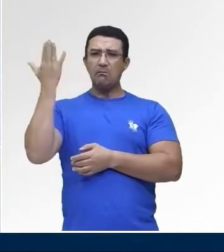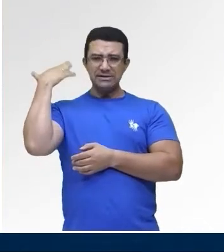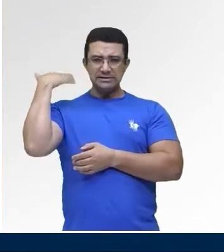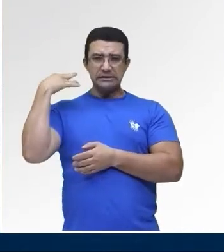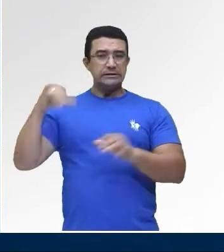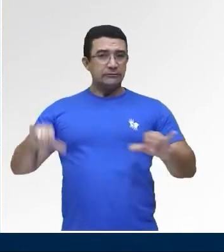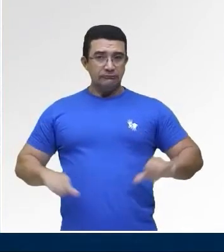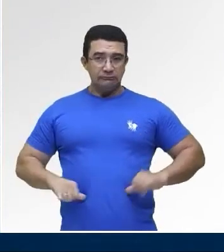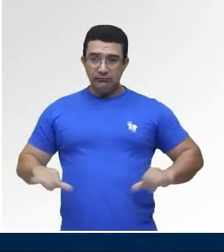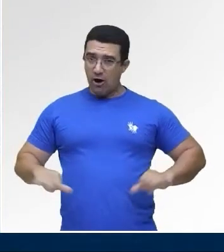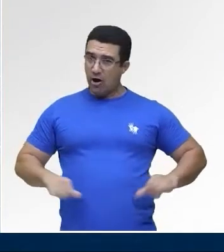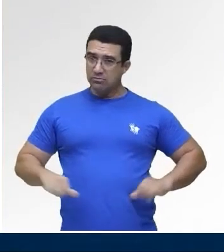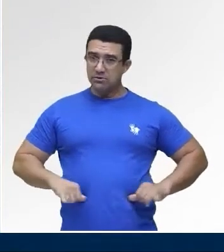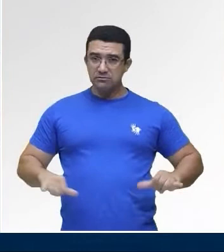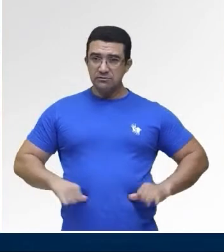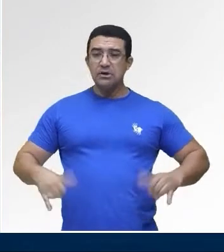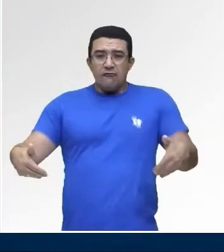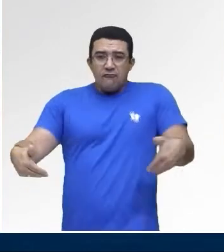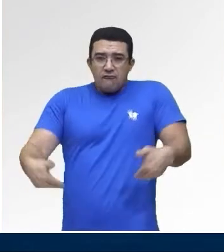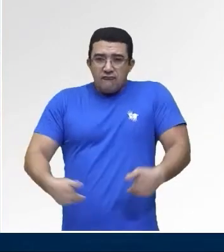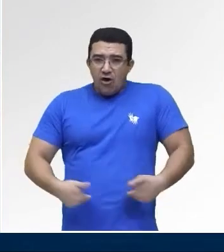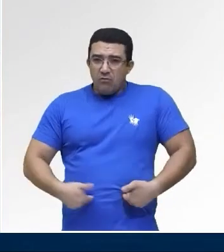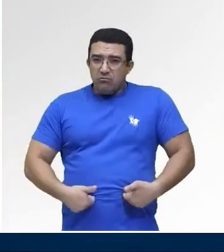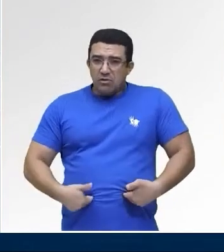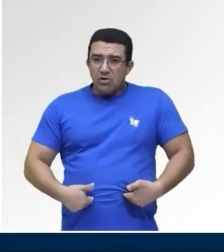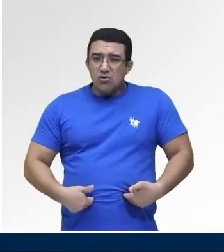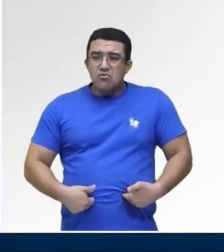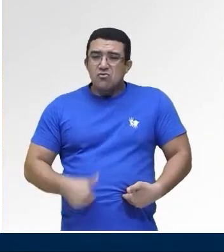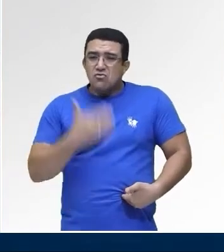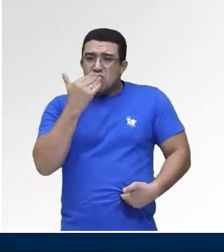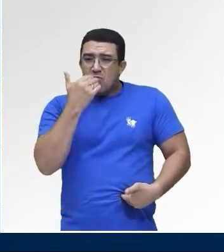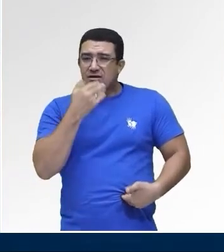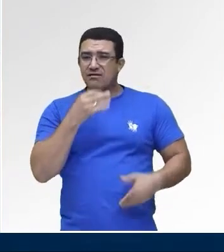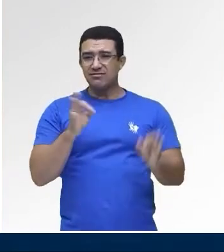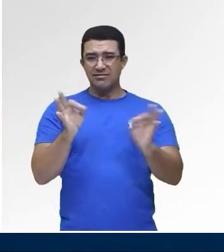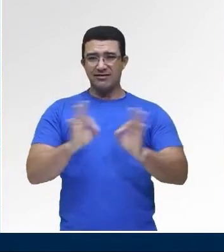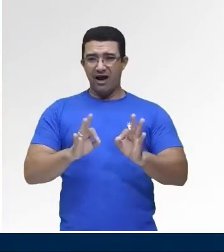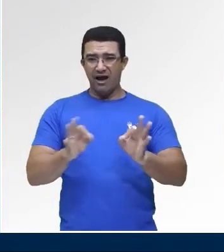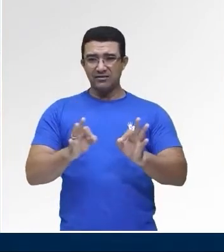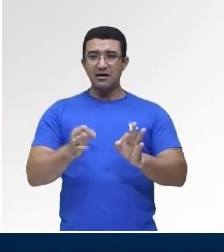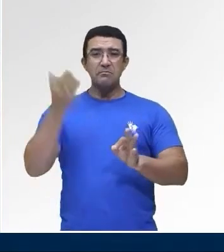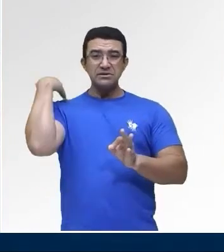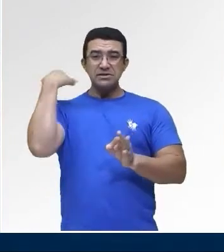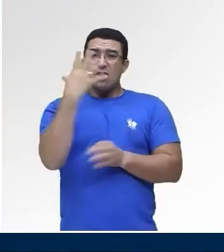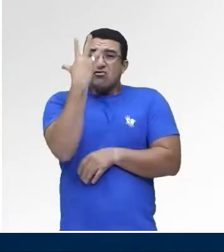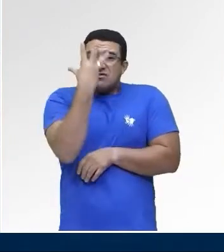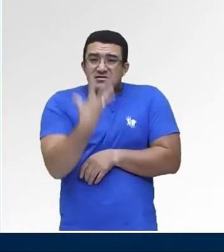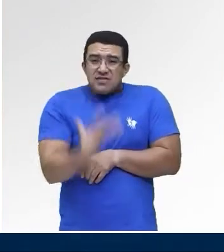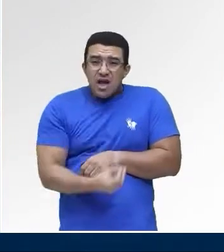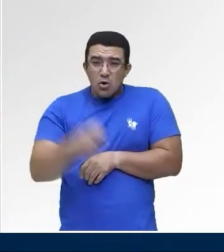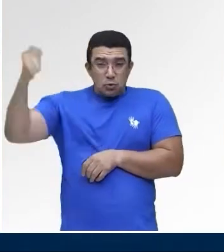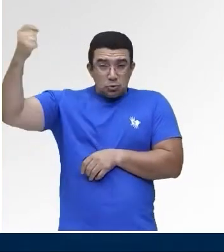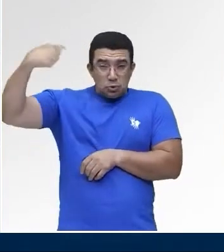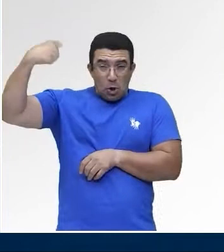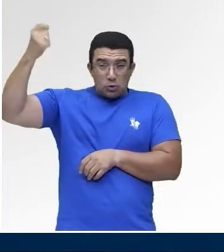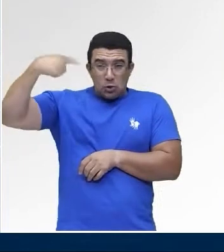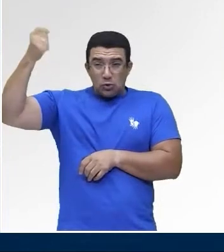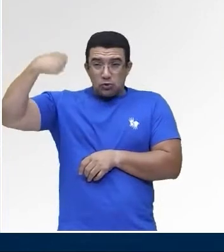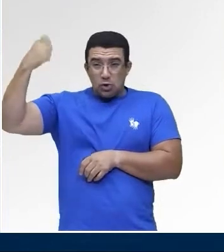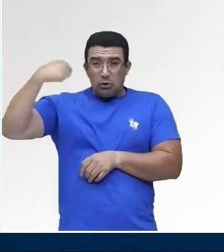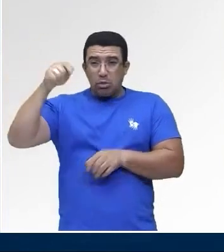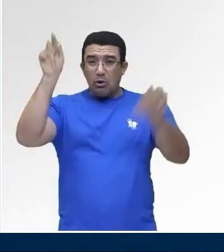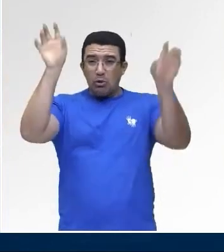trás do desenho que não tem nada de verde, né? Não tem uma planta, não tem nada. O céu é nublado,